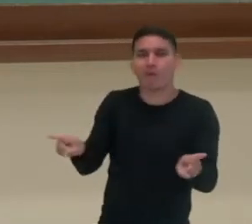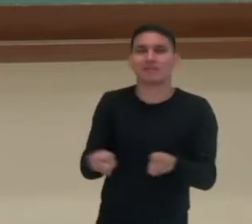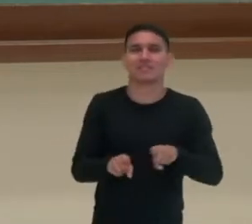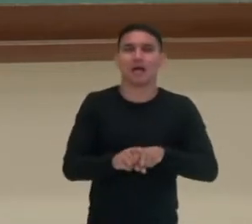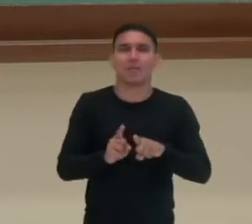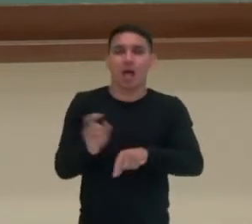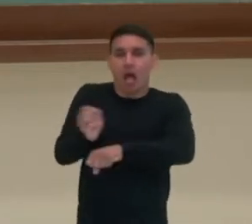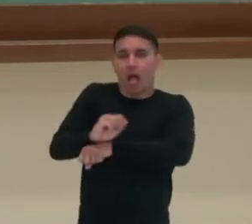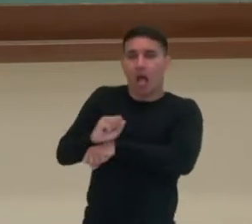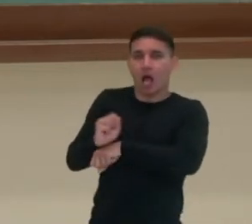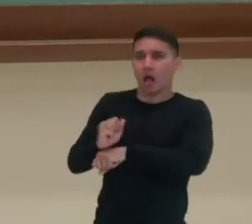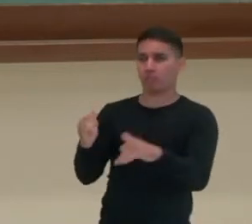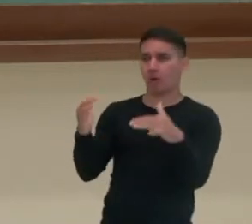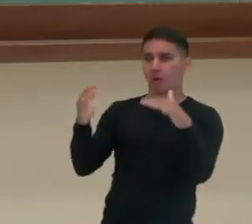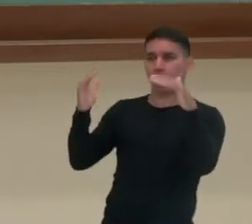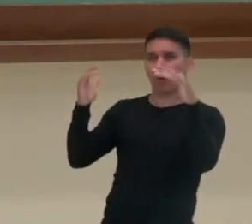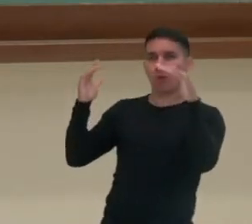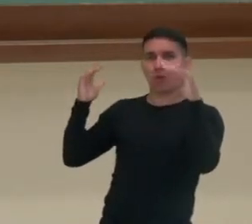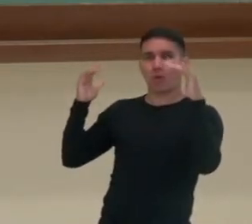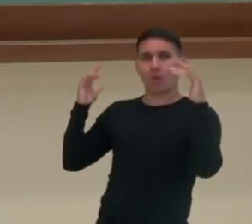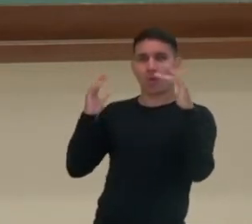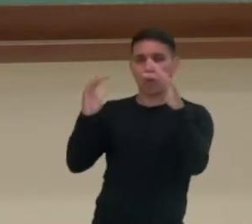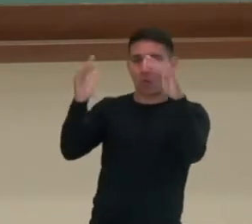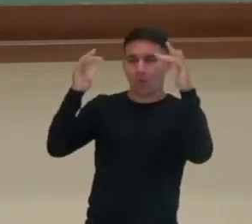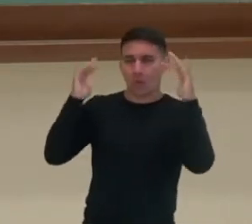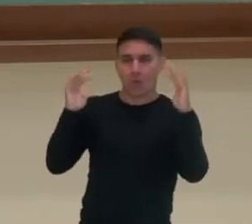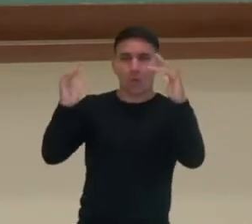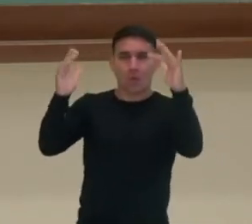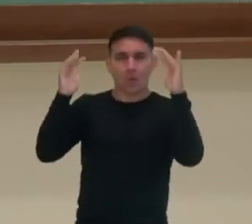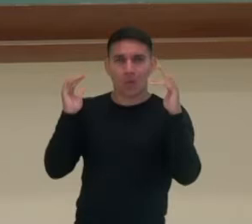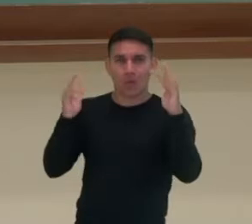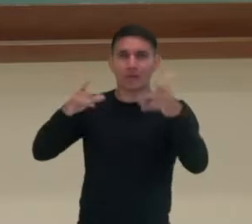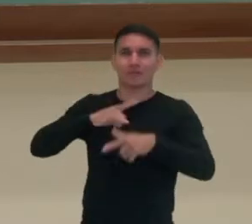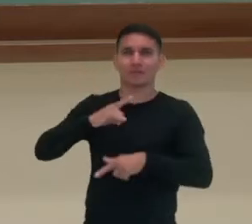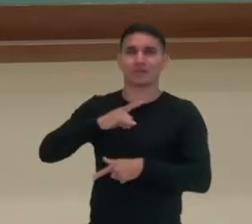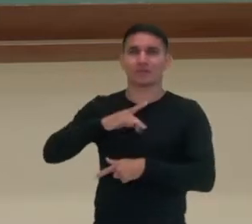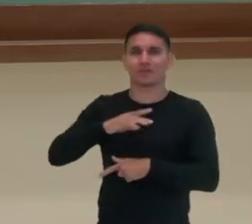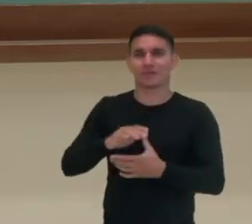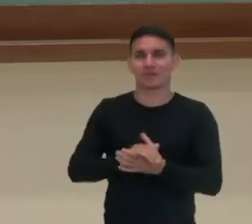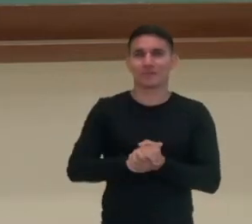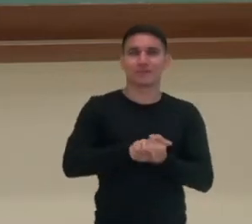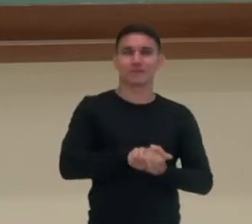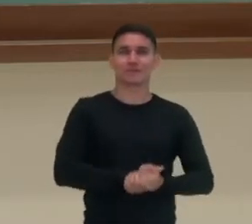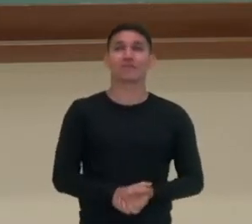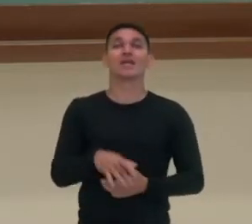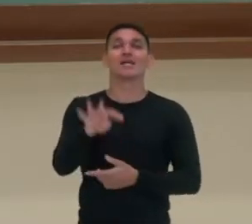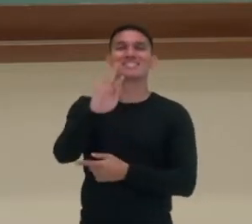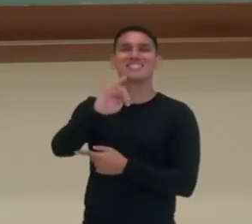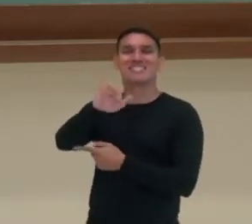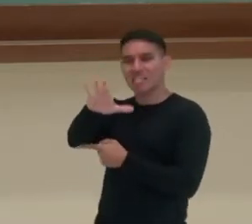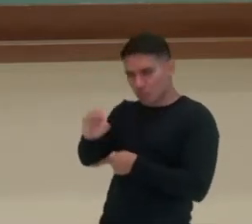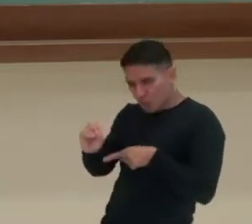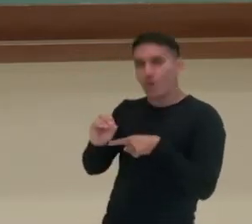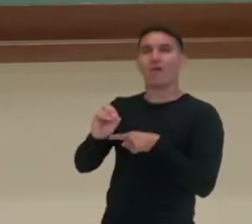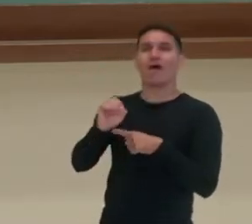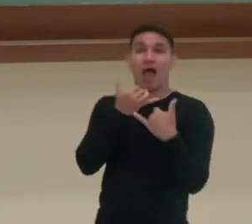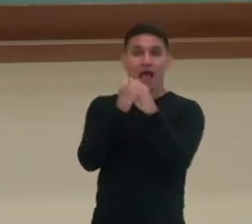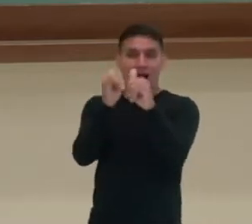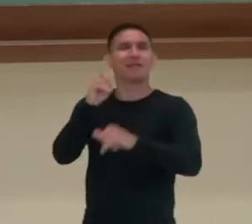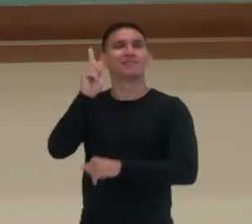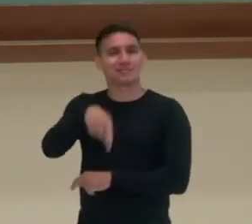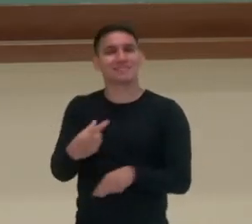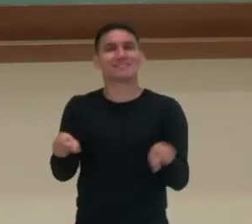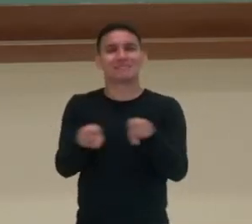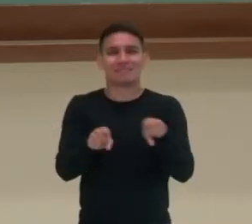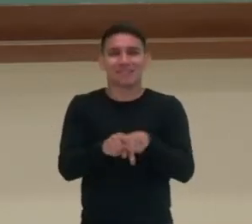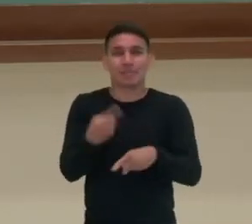som na rua, que agora eu esqueci, como é que é o nome? Buscando nos arquivos. Trio elétrico, lembrei,